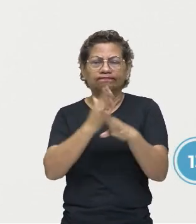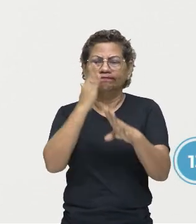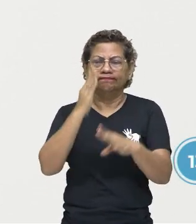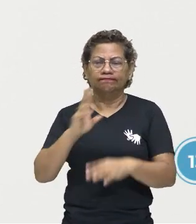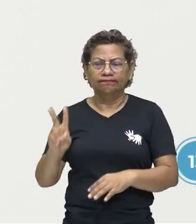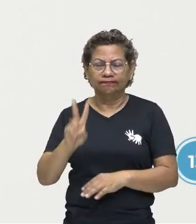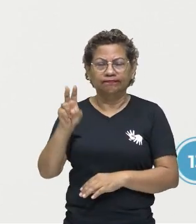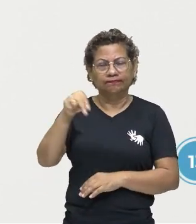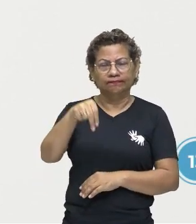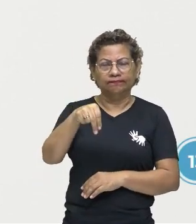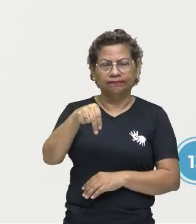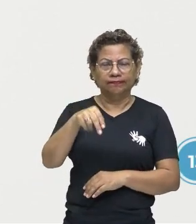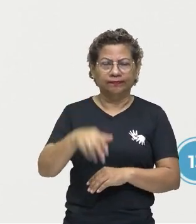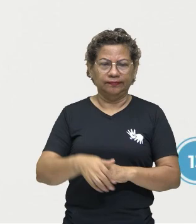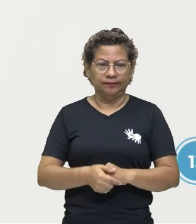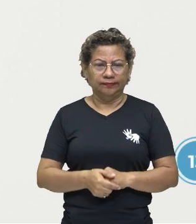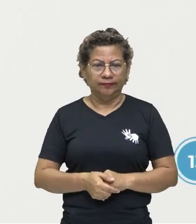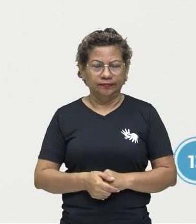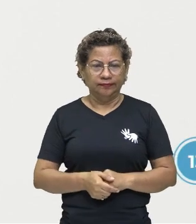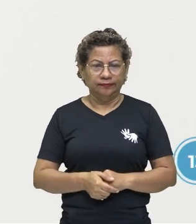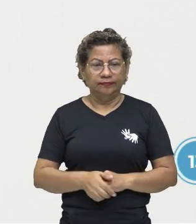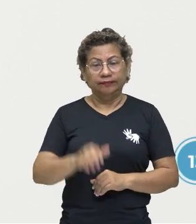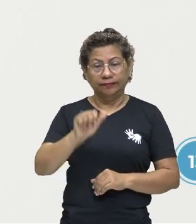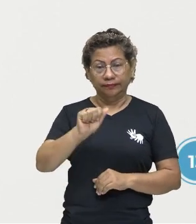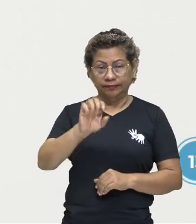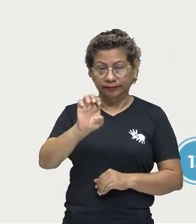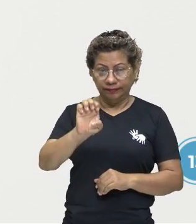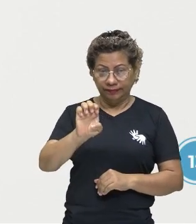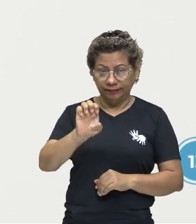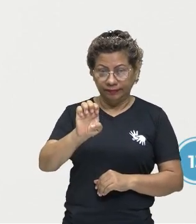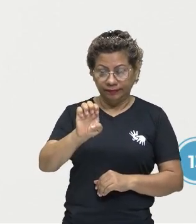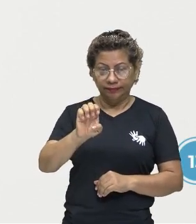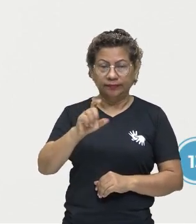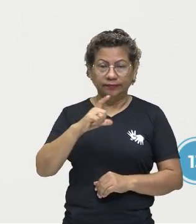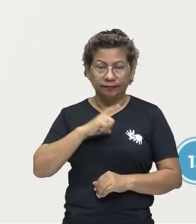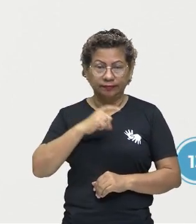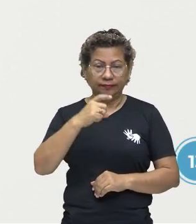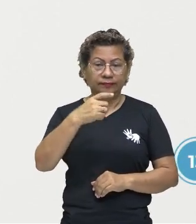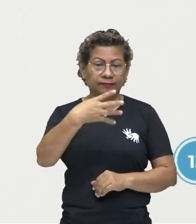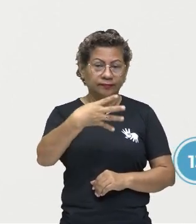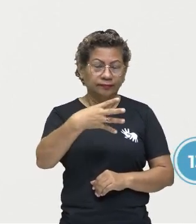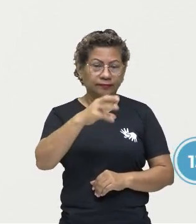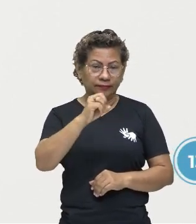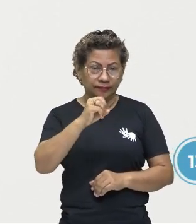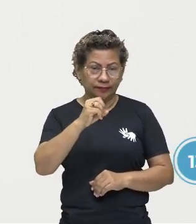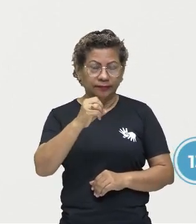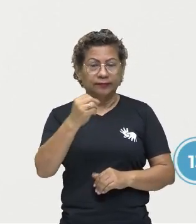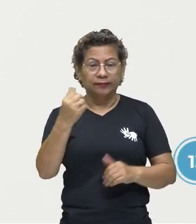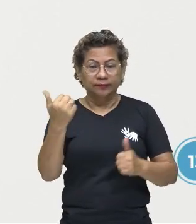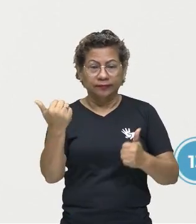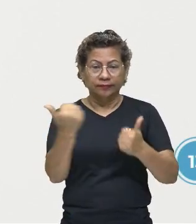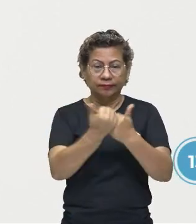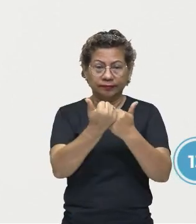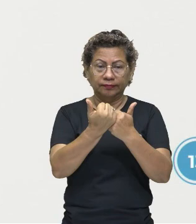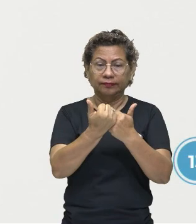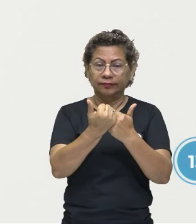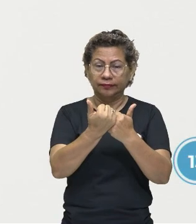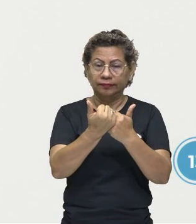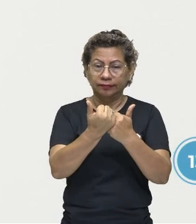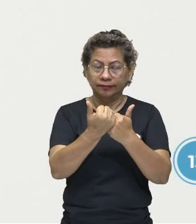O ângulo dado mede 40 graus. Então, você substitui o ângulo externo por